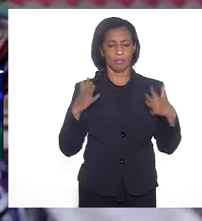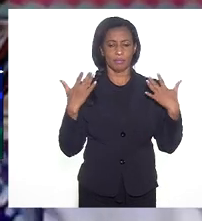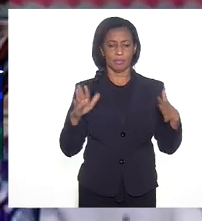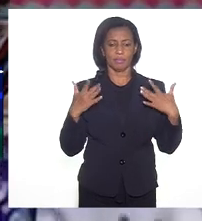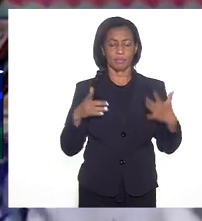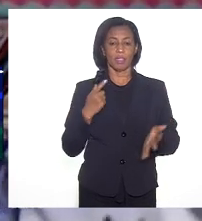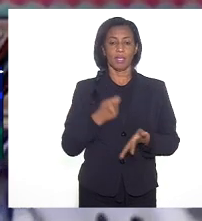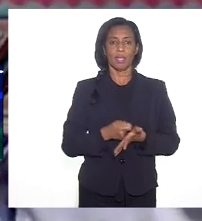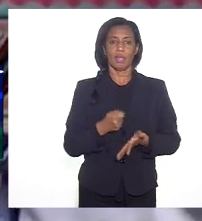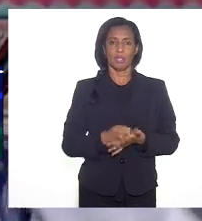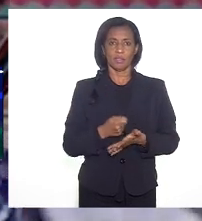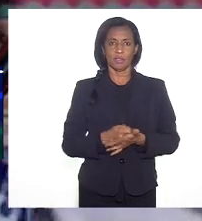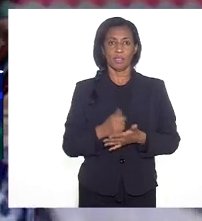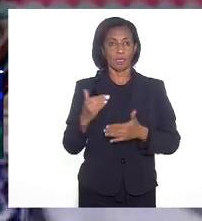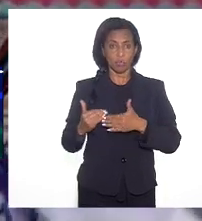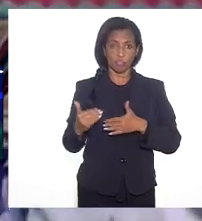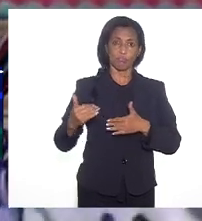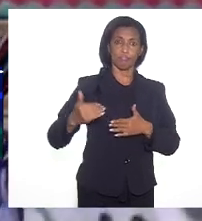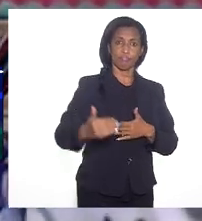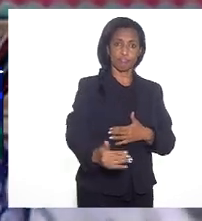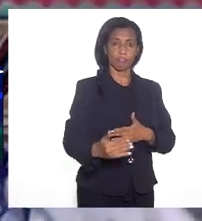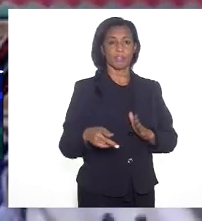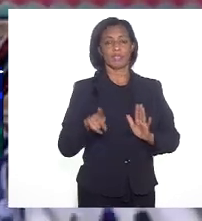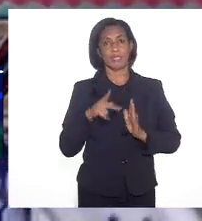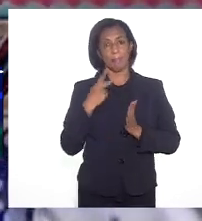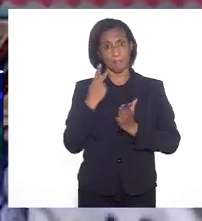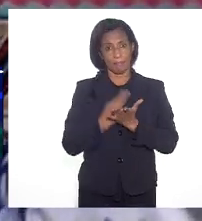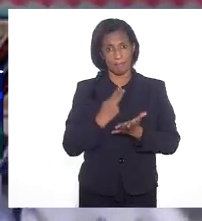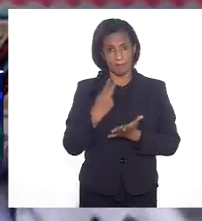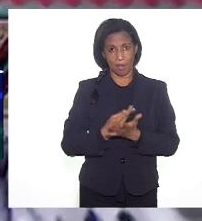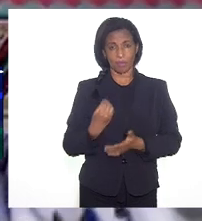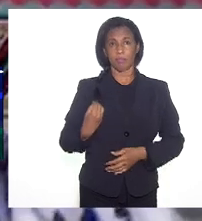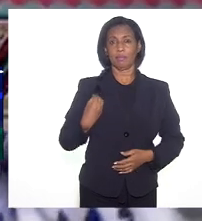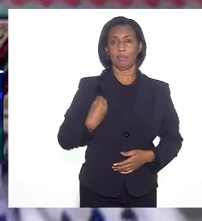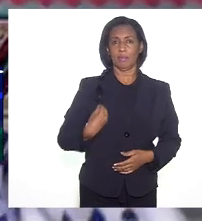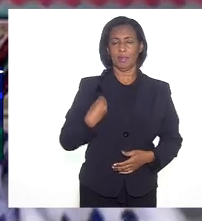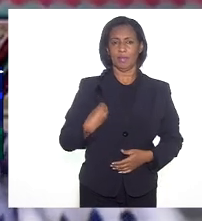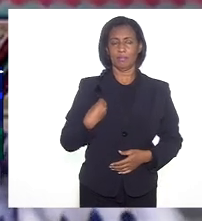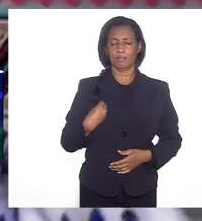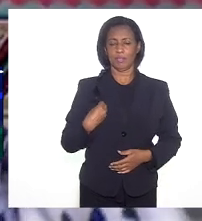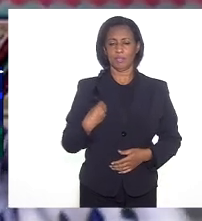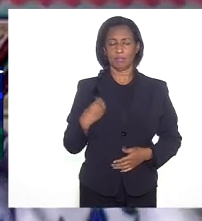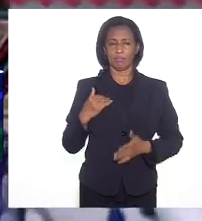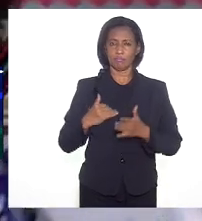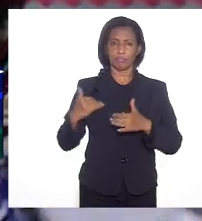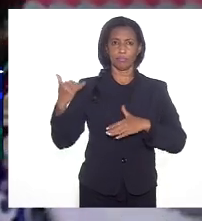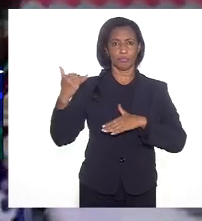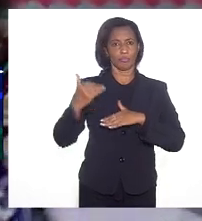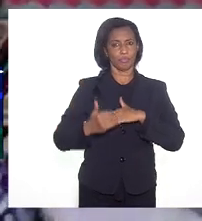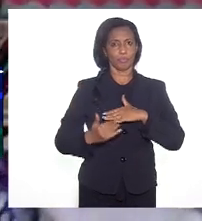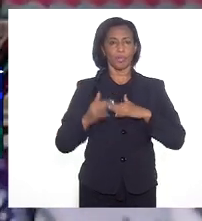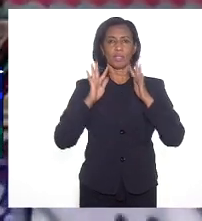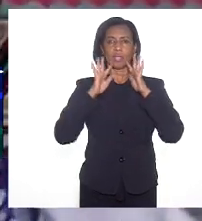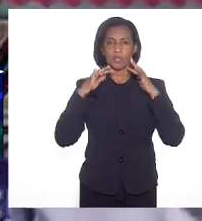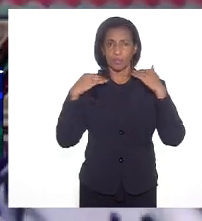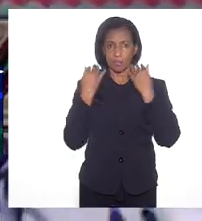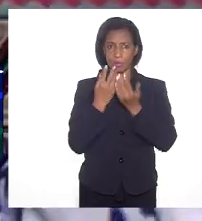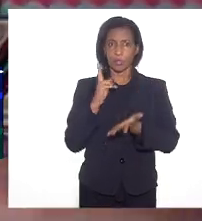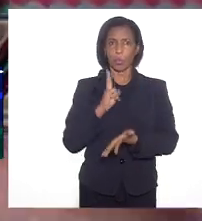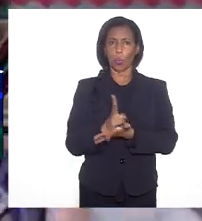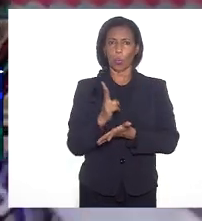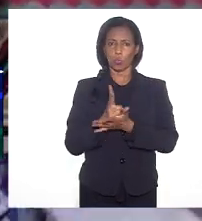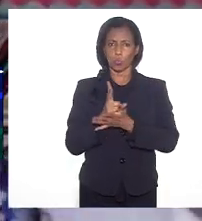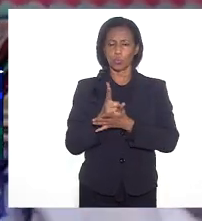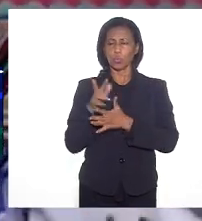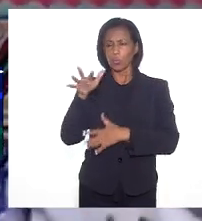e garantir que a gente avance nessa pauta pela vida sobretudo para que as famílias se mantenham no